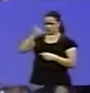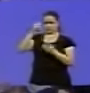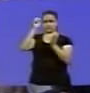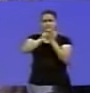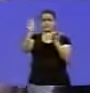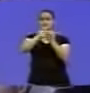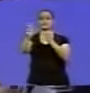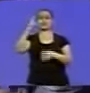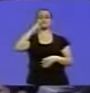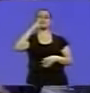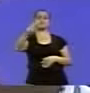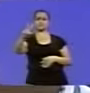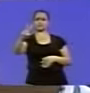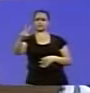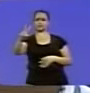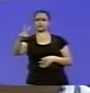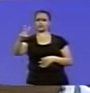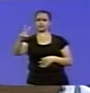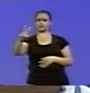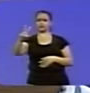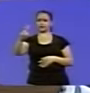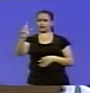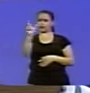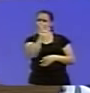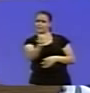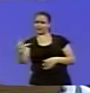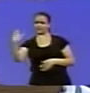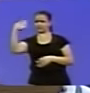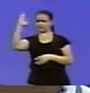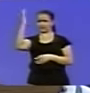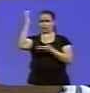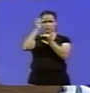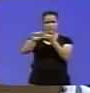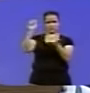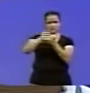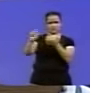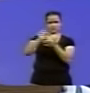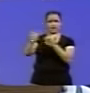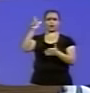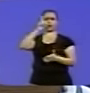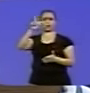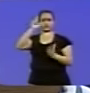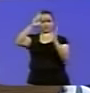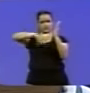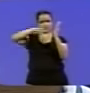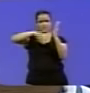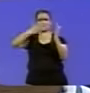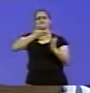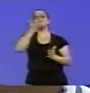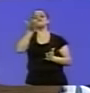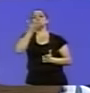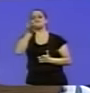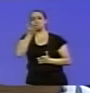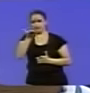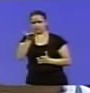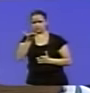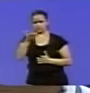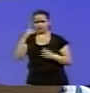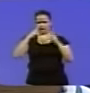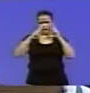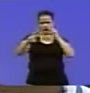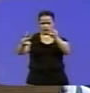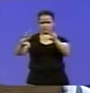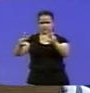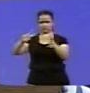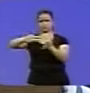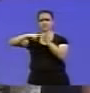esta visão, estende seus dizeres sobre tábuas, para que possa ser lida com facilidade. A visão